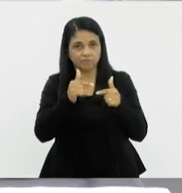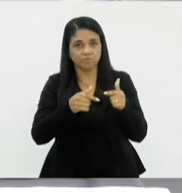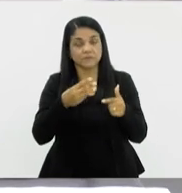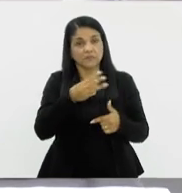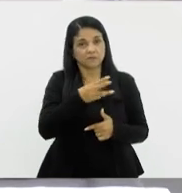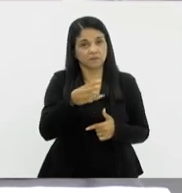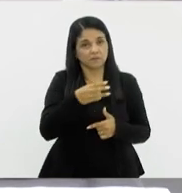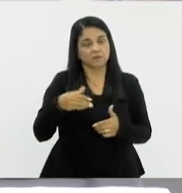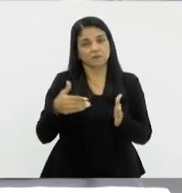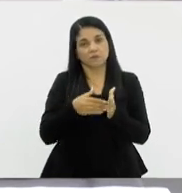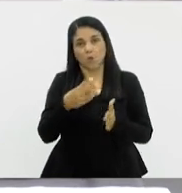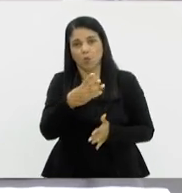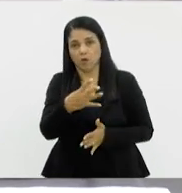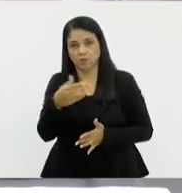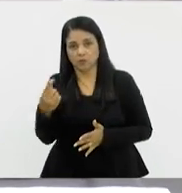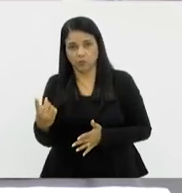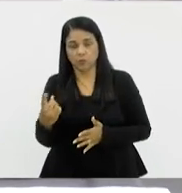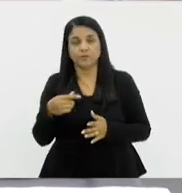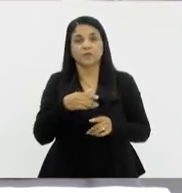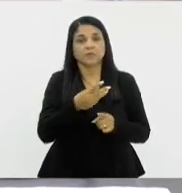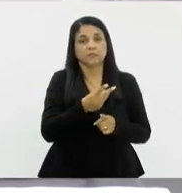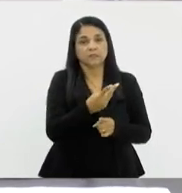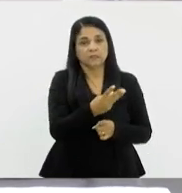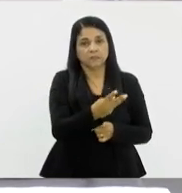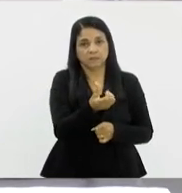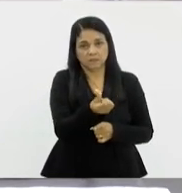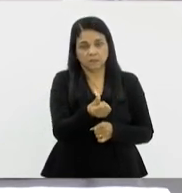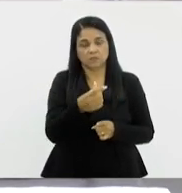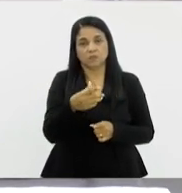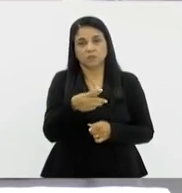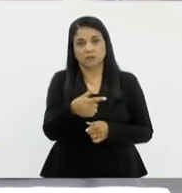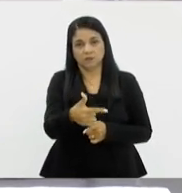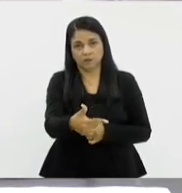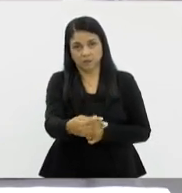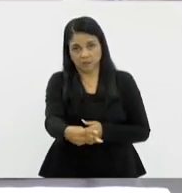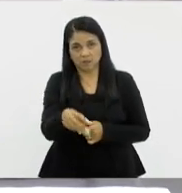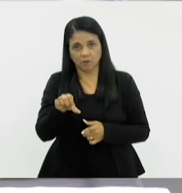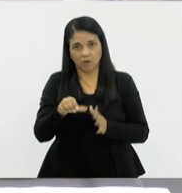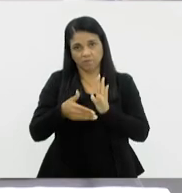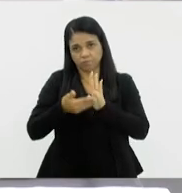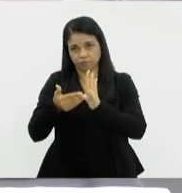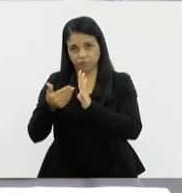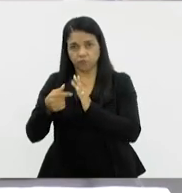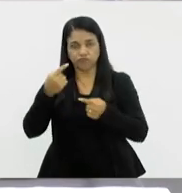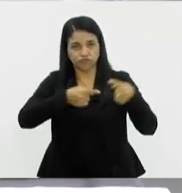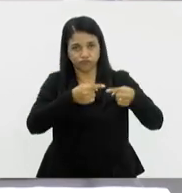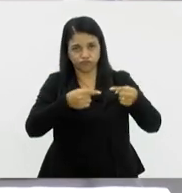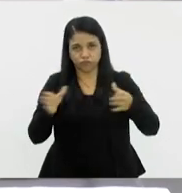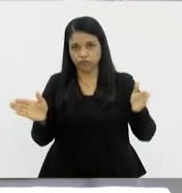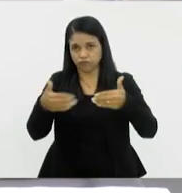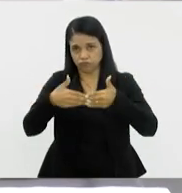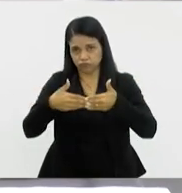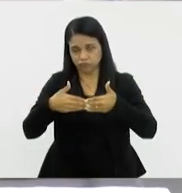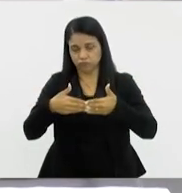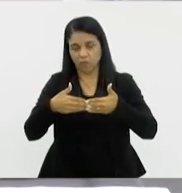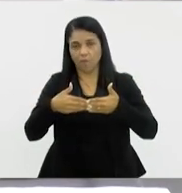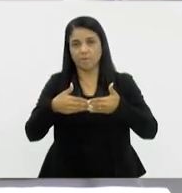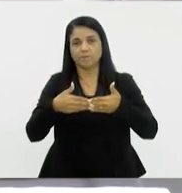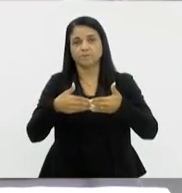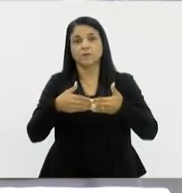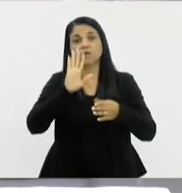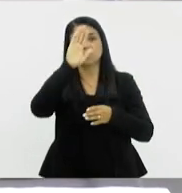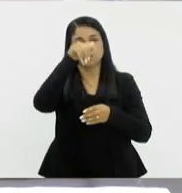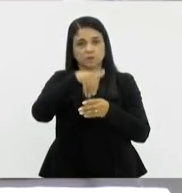33 ao 41, retirados de pauta o 36, o 37 e o 39. Em discussão. Não havendo quem queira discutir, encerrada a discussão.